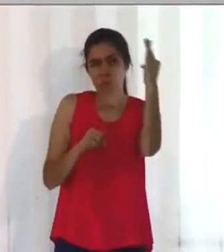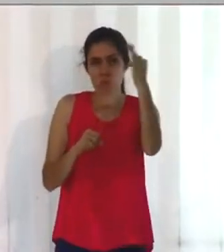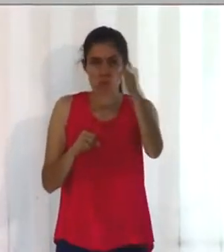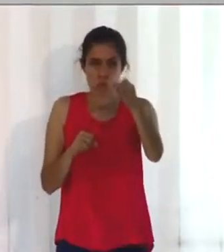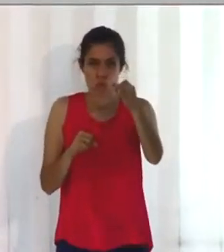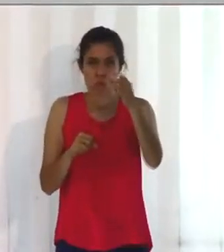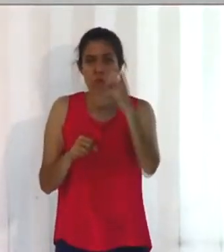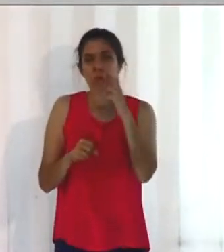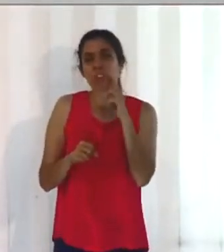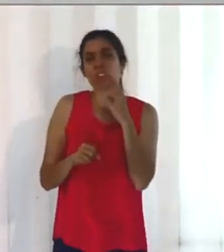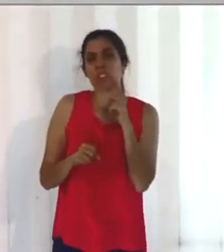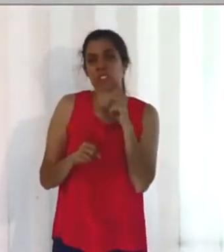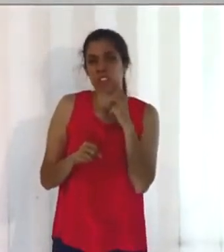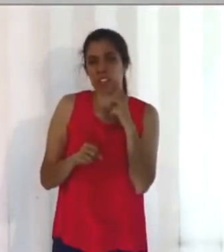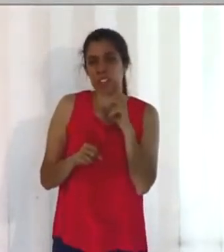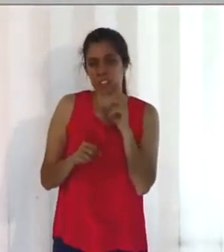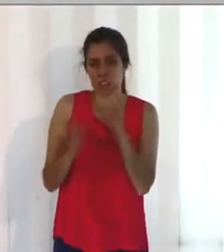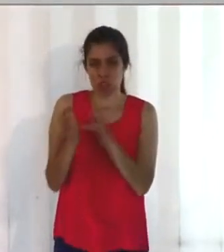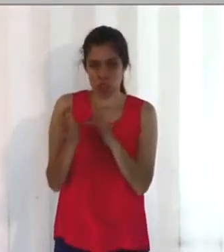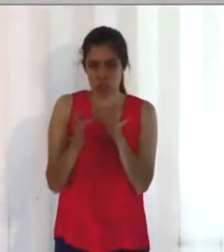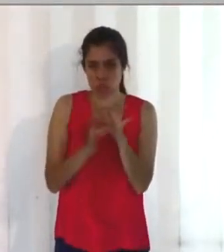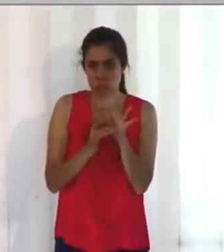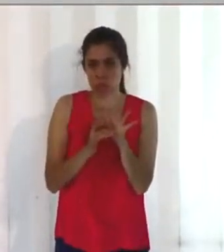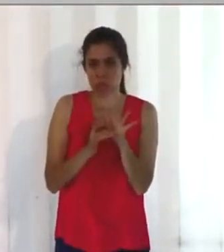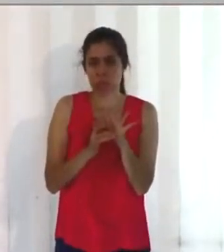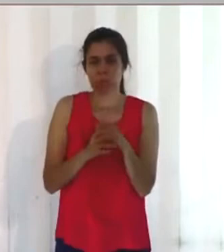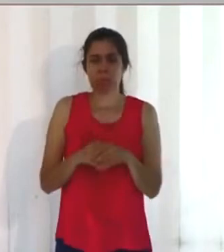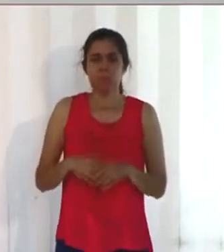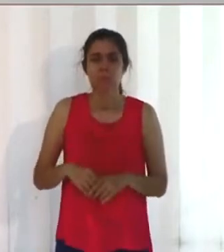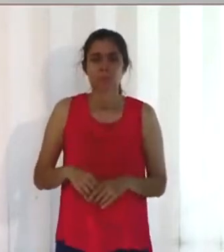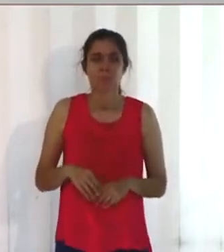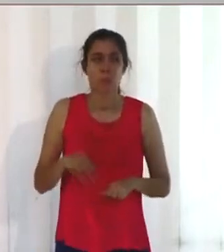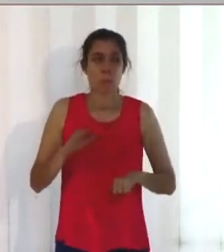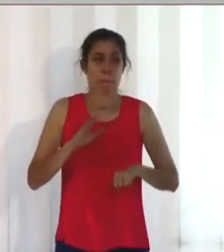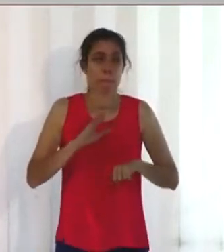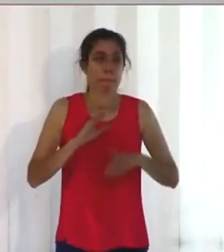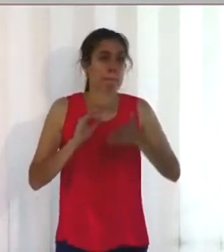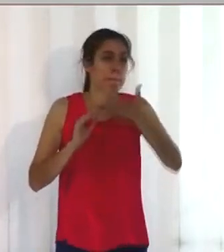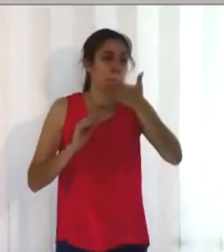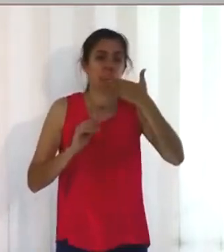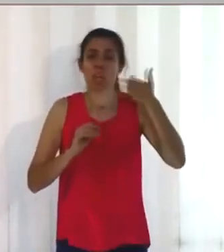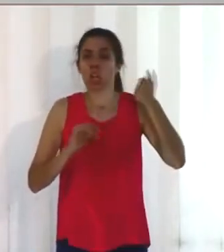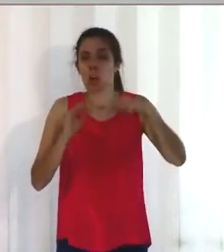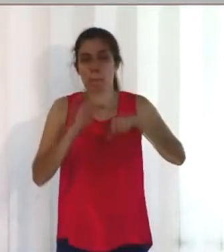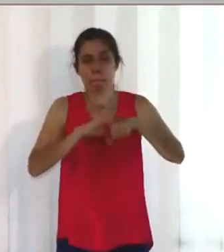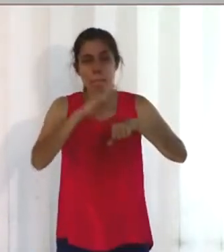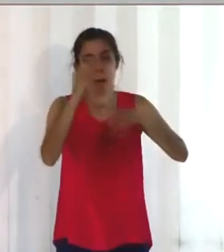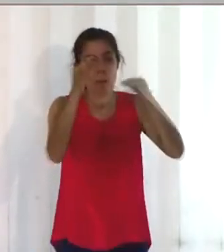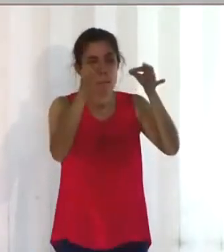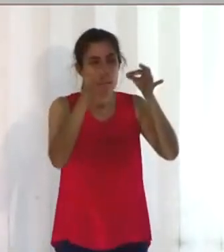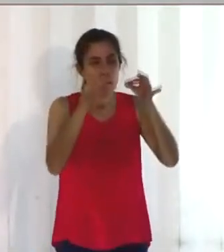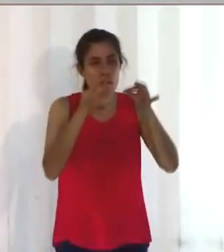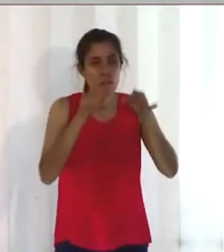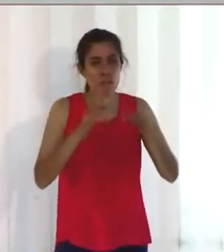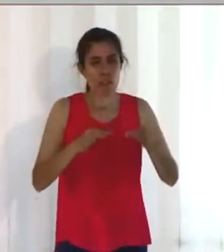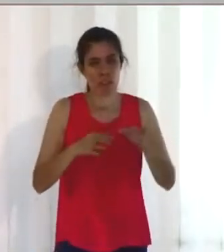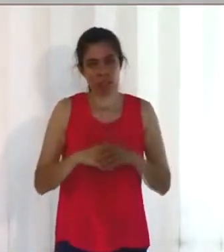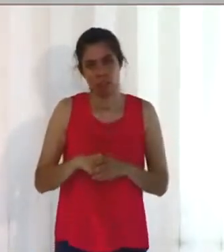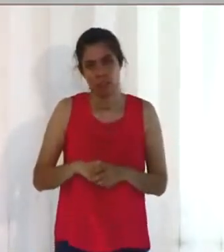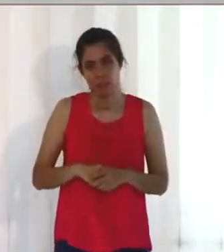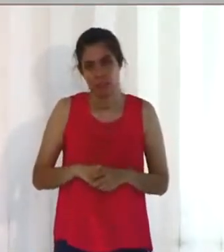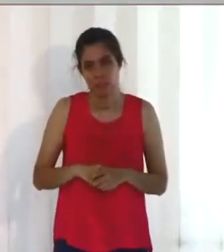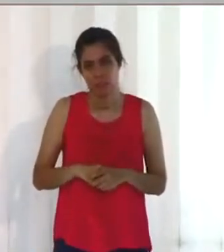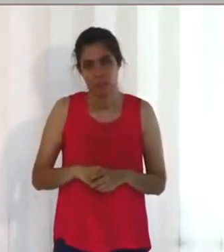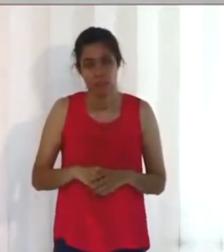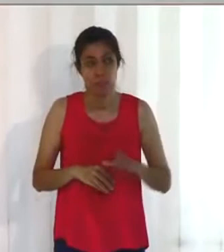ele ofereceu mais excelente sacrifício do que Caim. Deus viu, olhou os dois